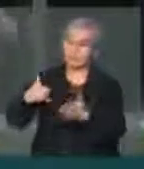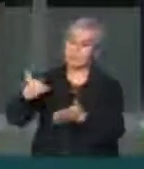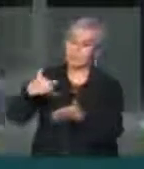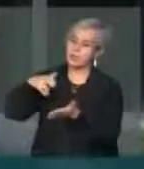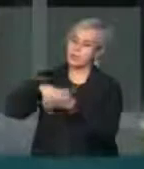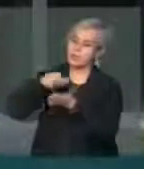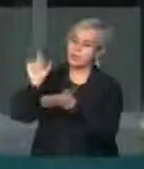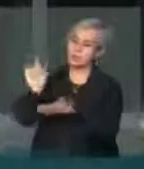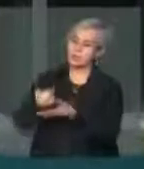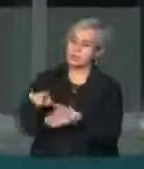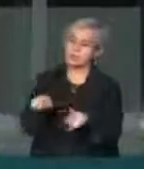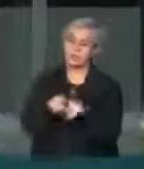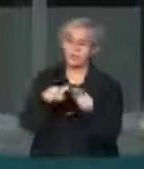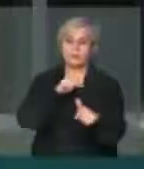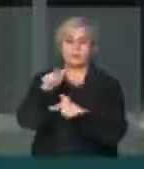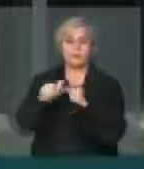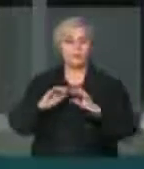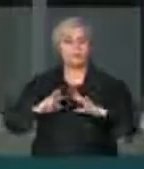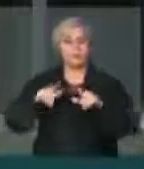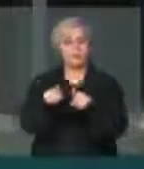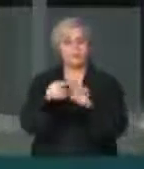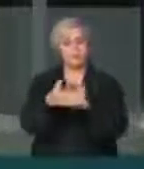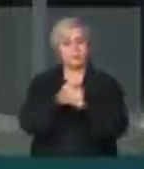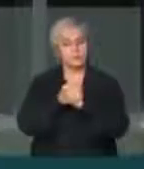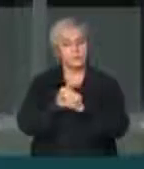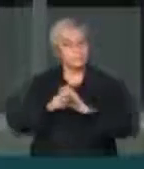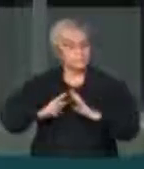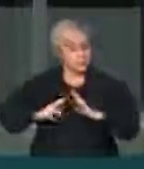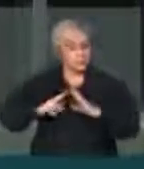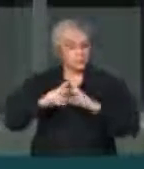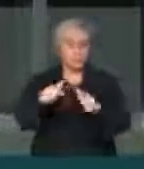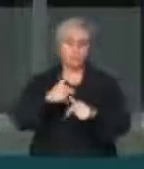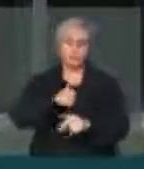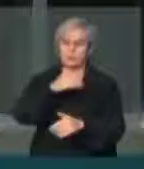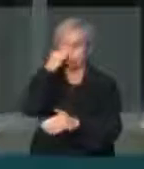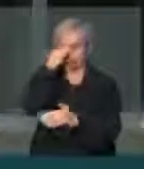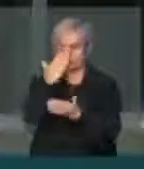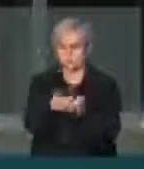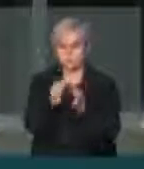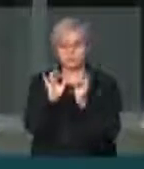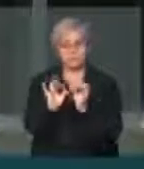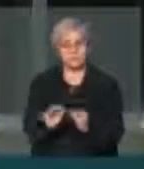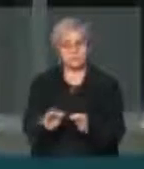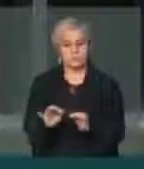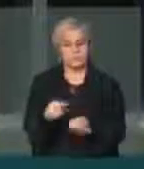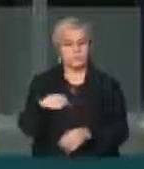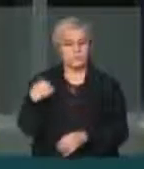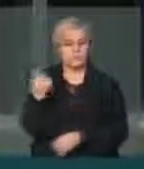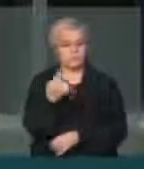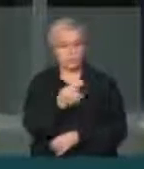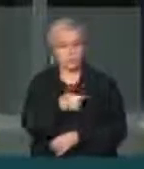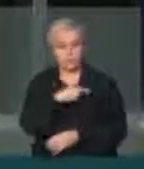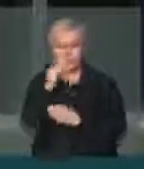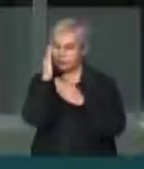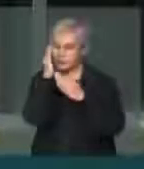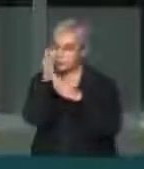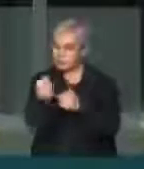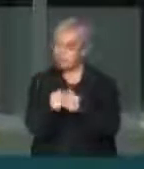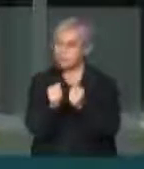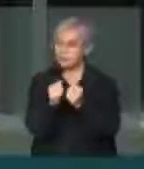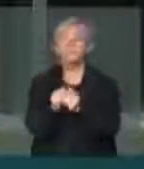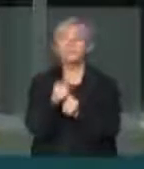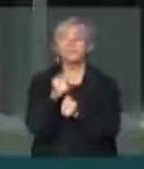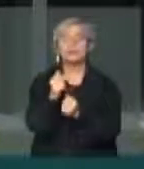mais uma vez o trabalho de todos. Quero cumprimentar aqui a todos. E eu tenho certeza, deputado Guilherme Mussi, que nós estamos atendendo o que é o